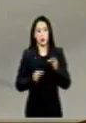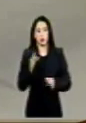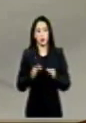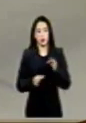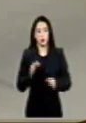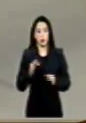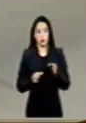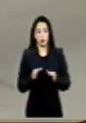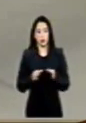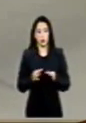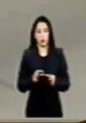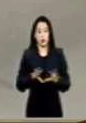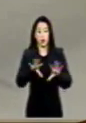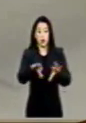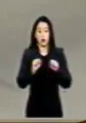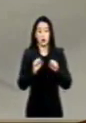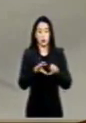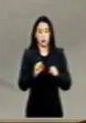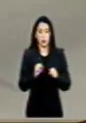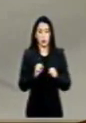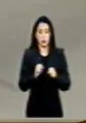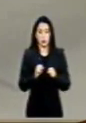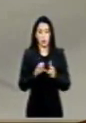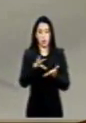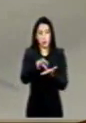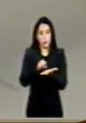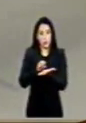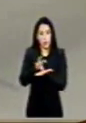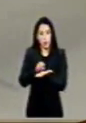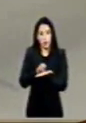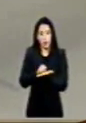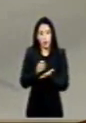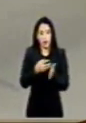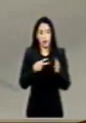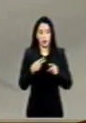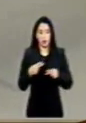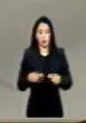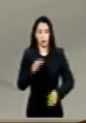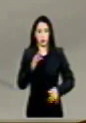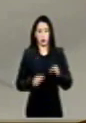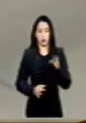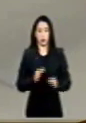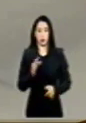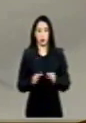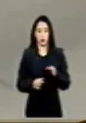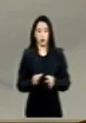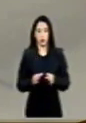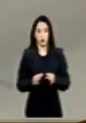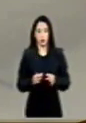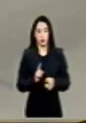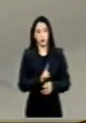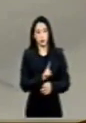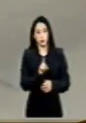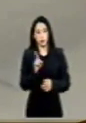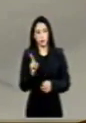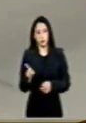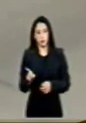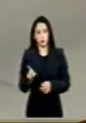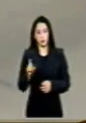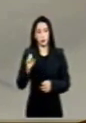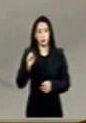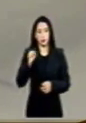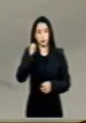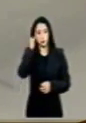de a busca e apreensão que foi determinada por um juiz de primeira instância no imóvel de senadora